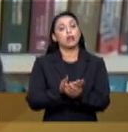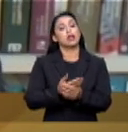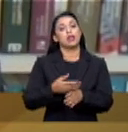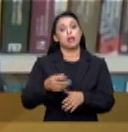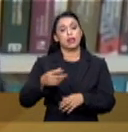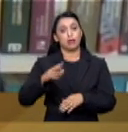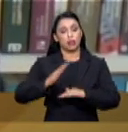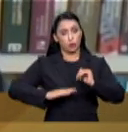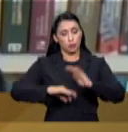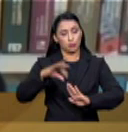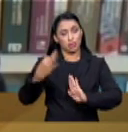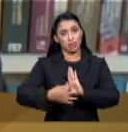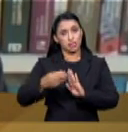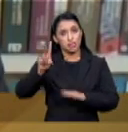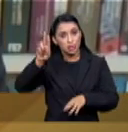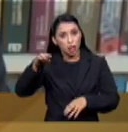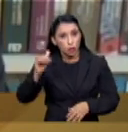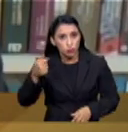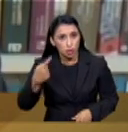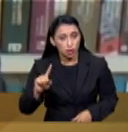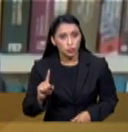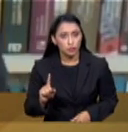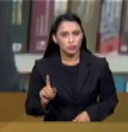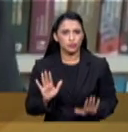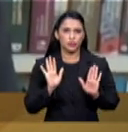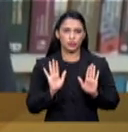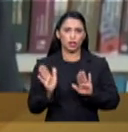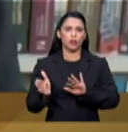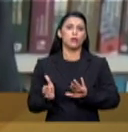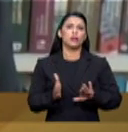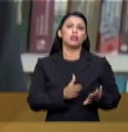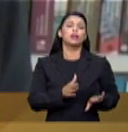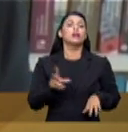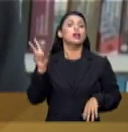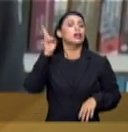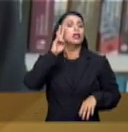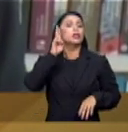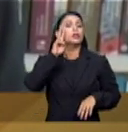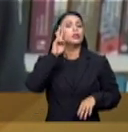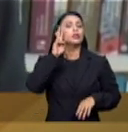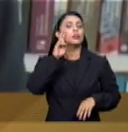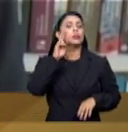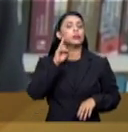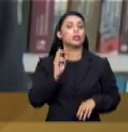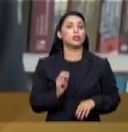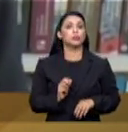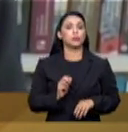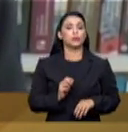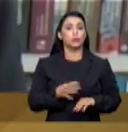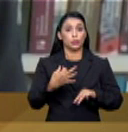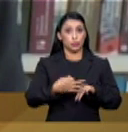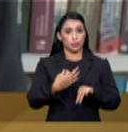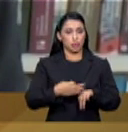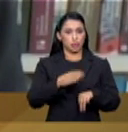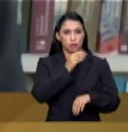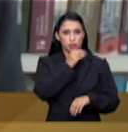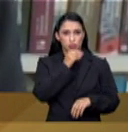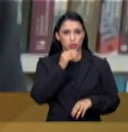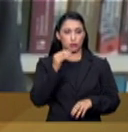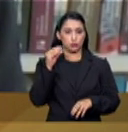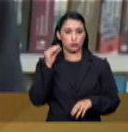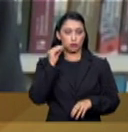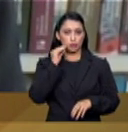Federal. E aqui eu lembro uma passagem conhecida do ministro Celso de Mello, no